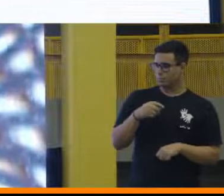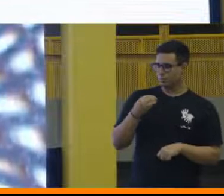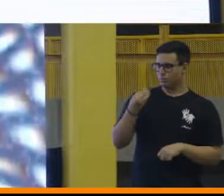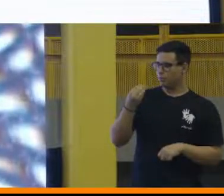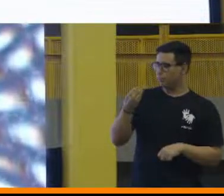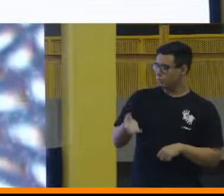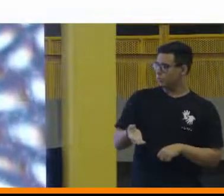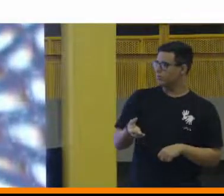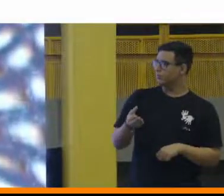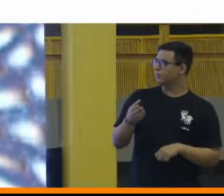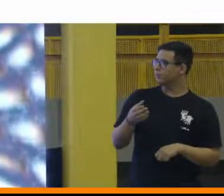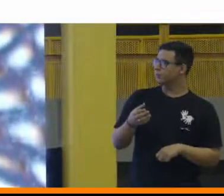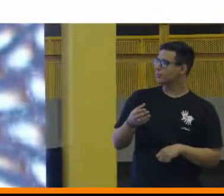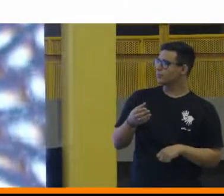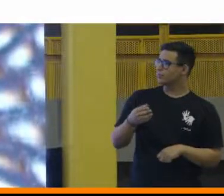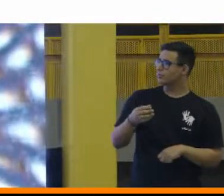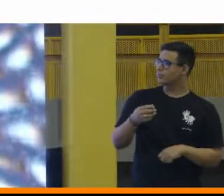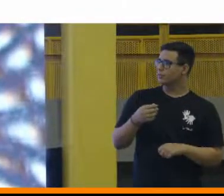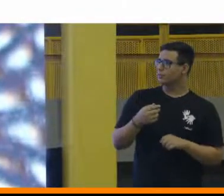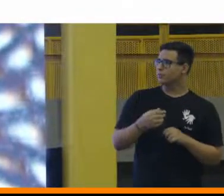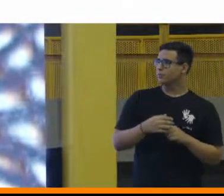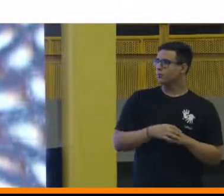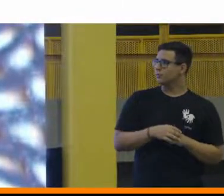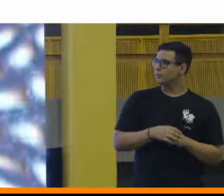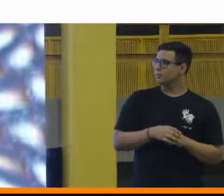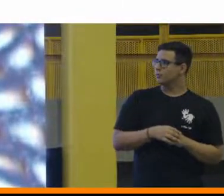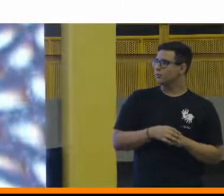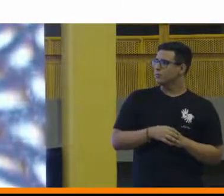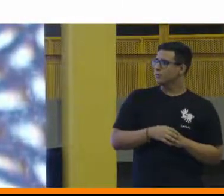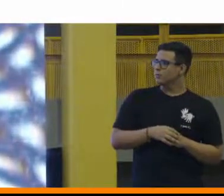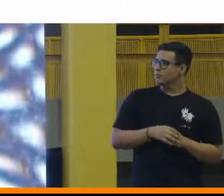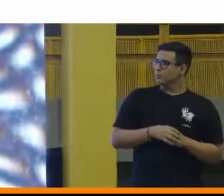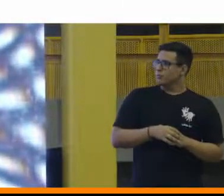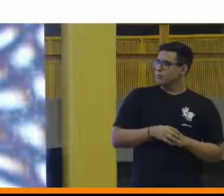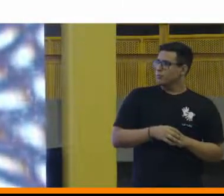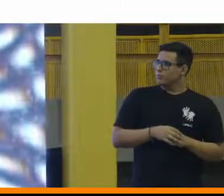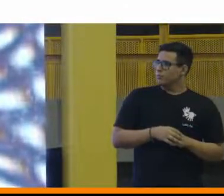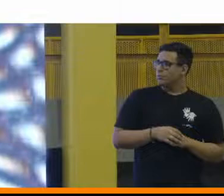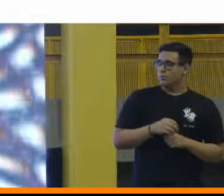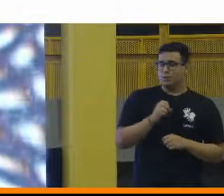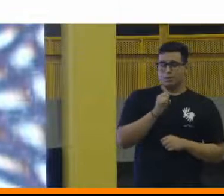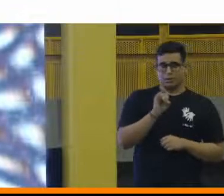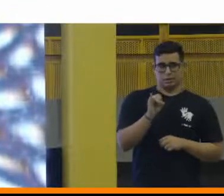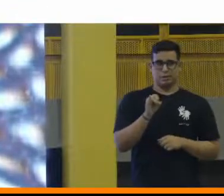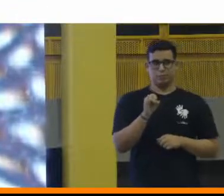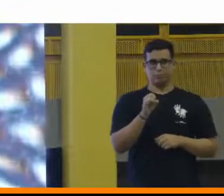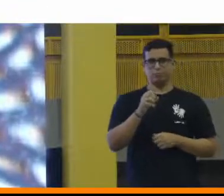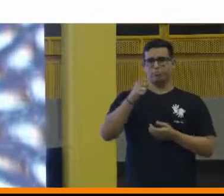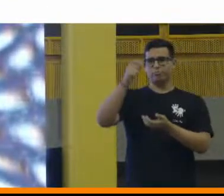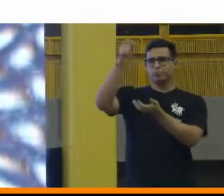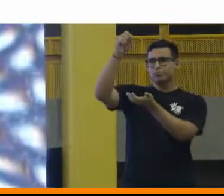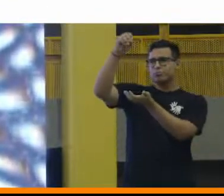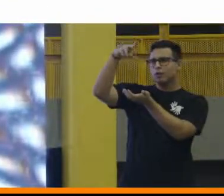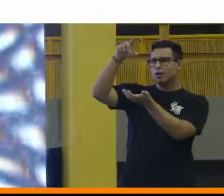né? Deixa alguma coisa cair. Se você deixar cair por pouco tempo, ganha pouca velocidade.